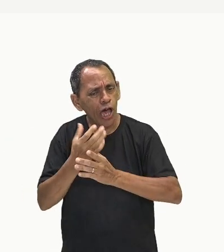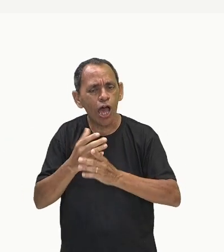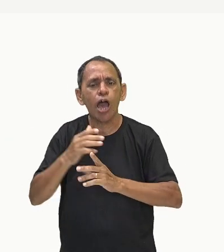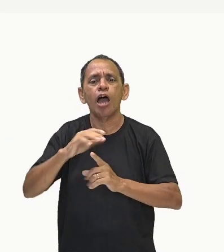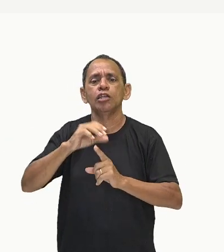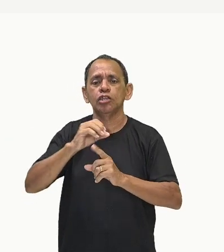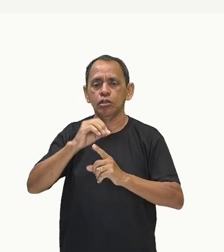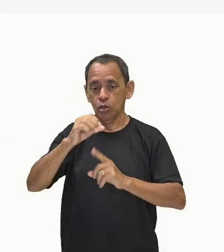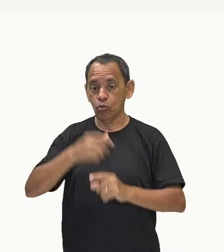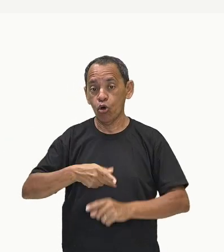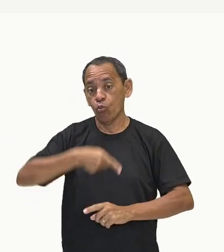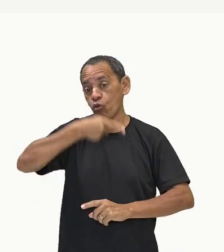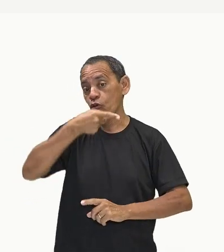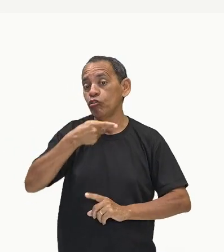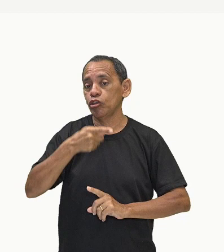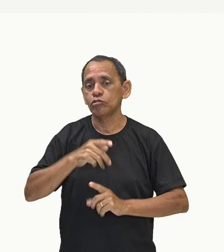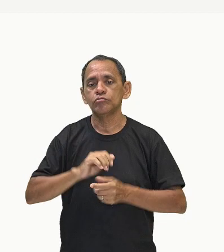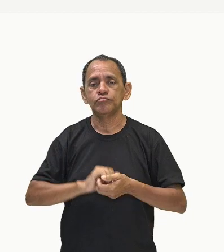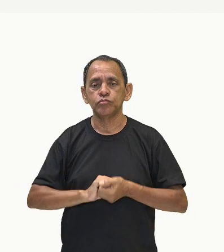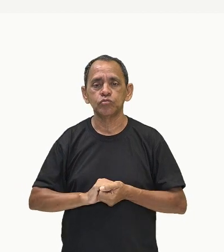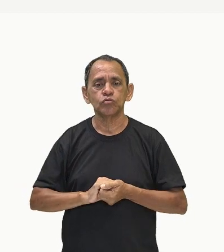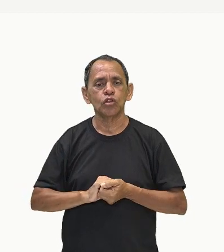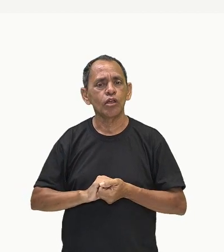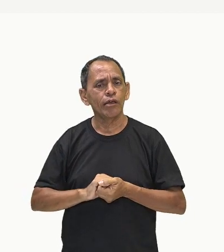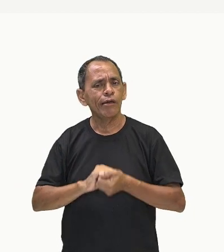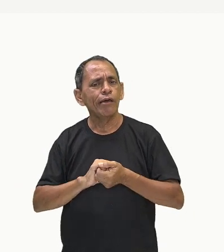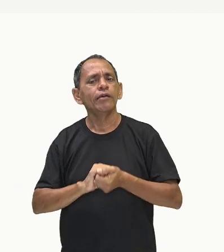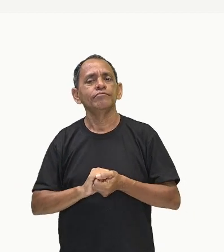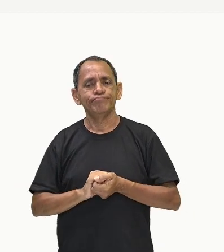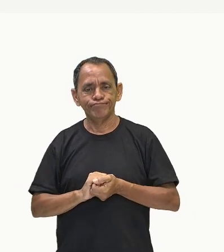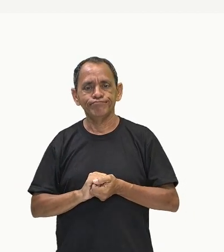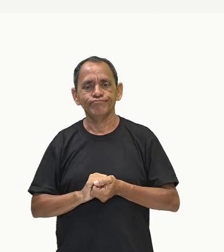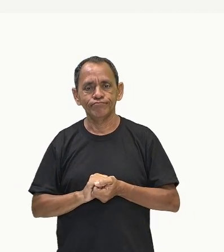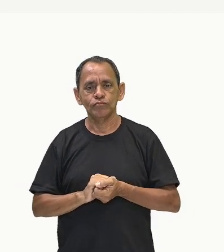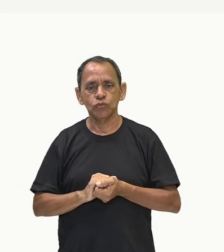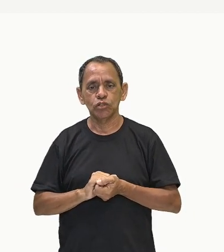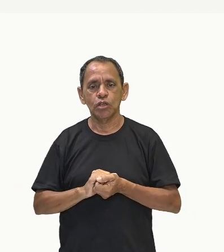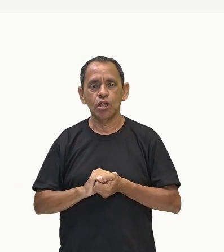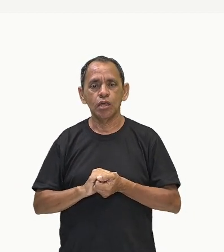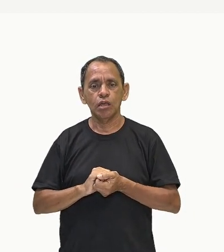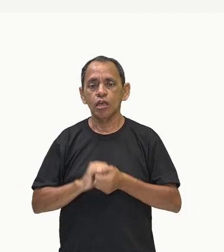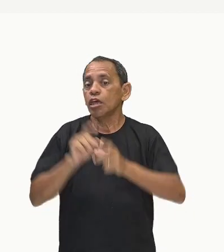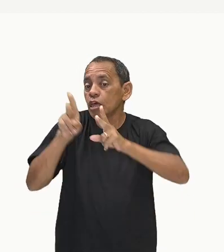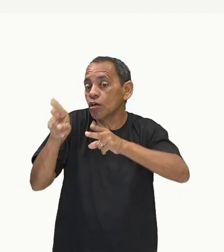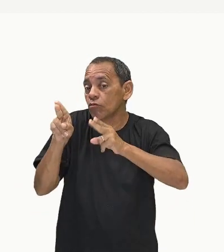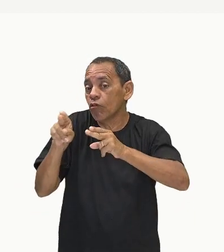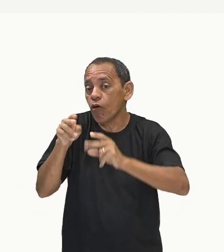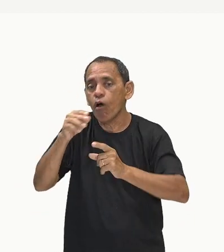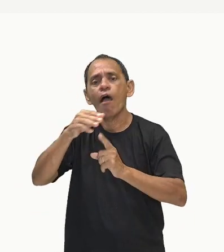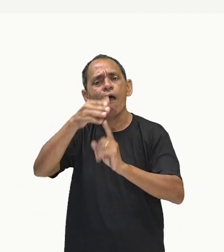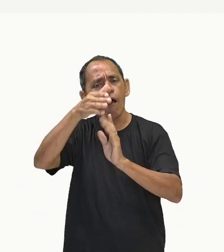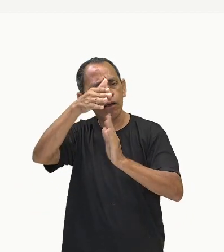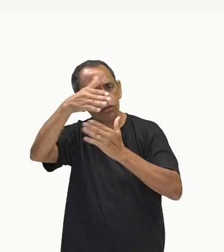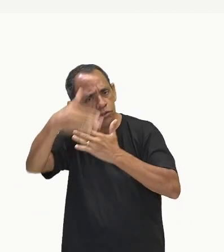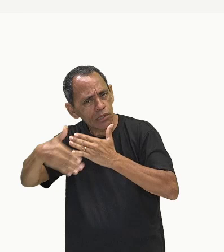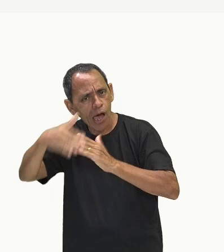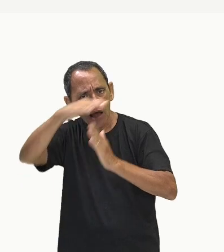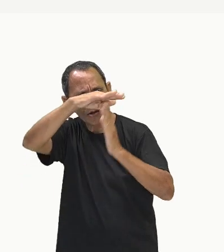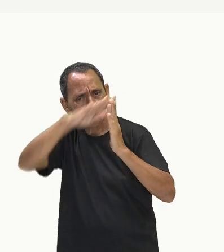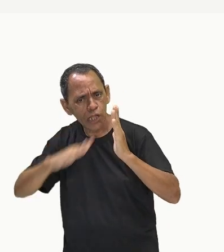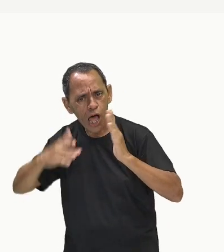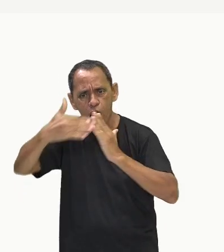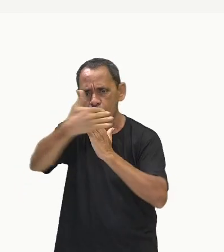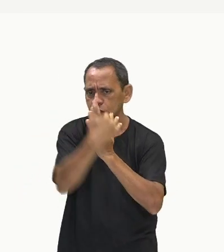congruentes, idênticas em forma e tamanho e com todos os ângulos e lados iguais entre si.